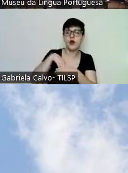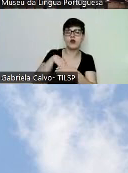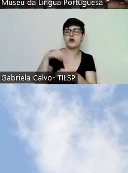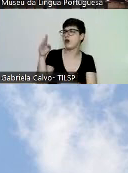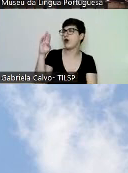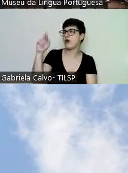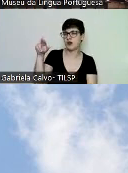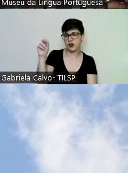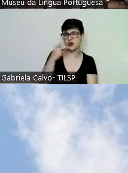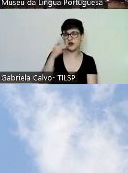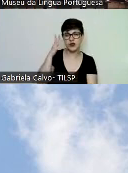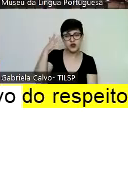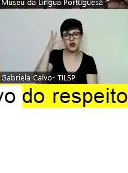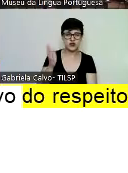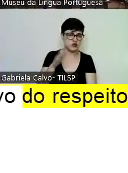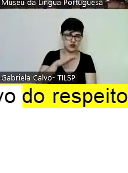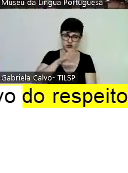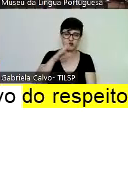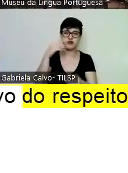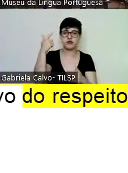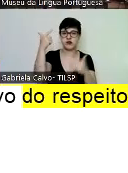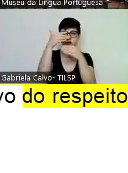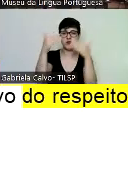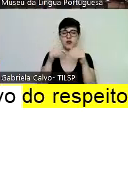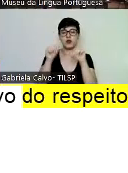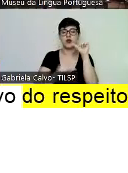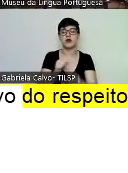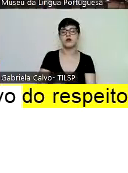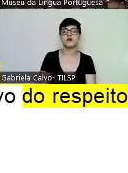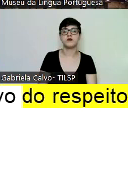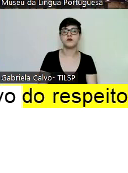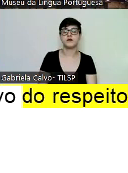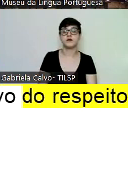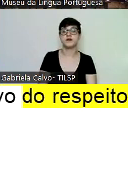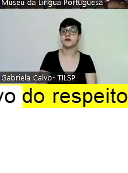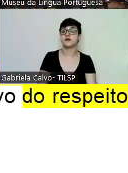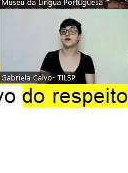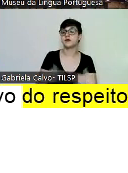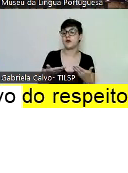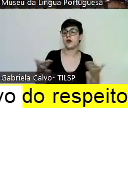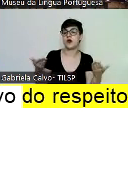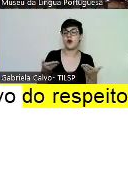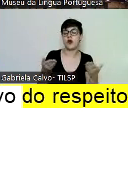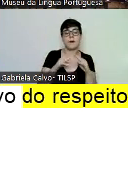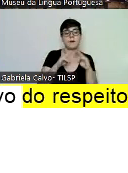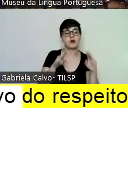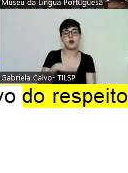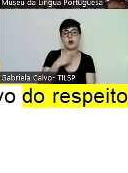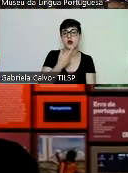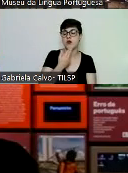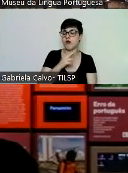bastante a gente pode passar para o próximo E aí chegar um pouco nessa relação com o Museu da Língua né podemos